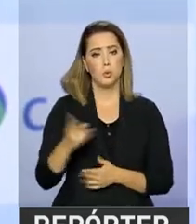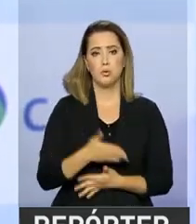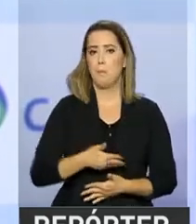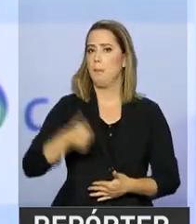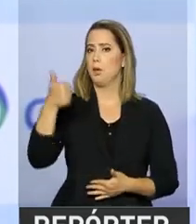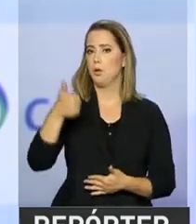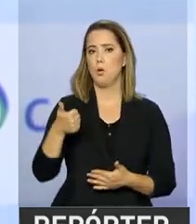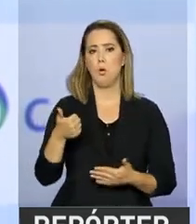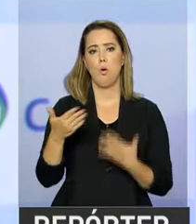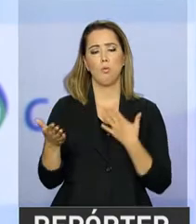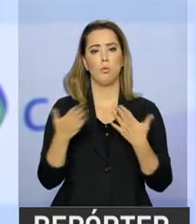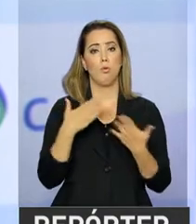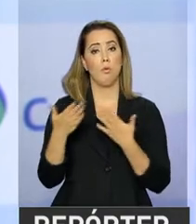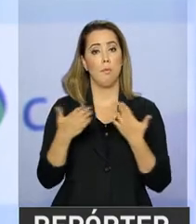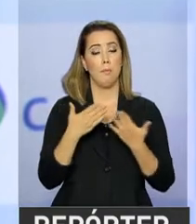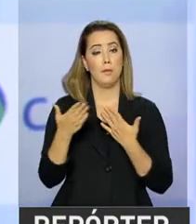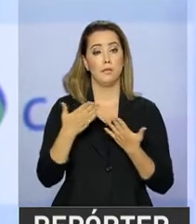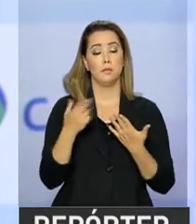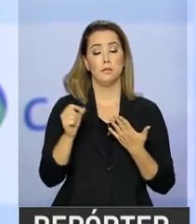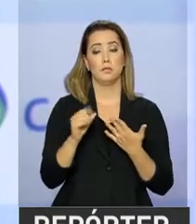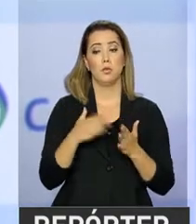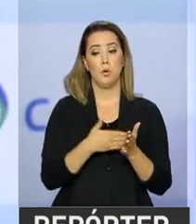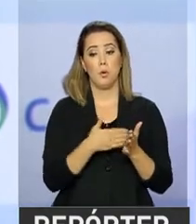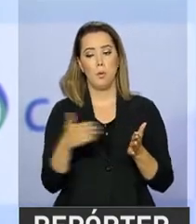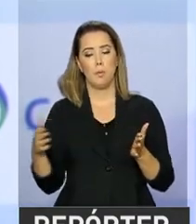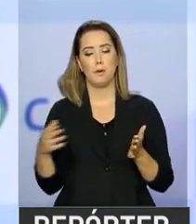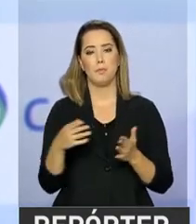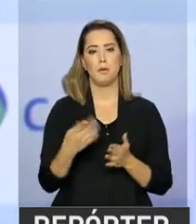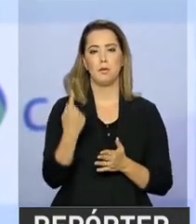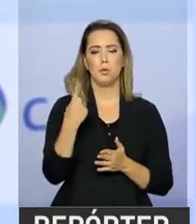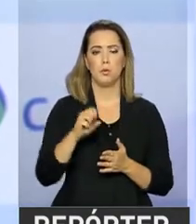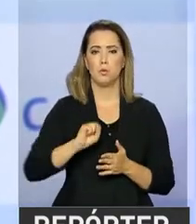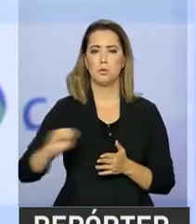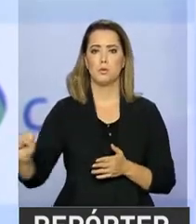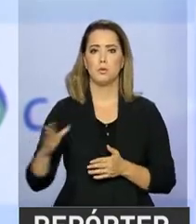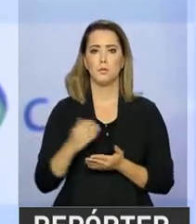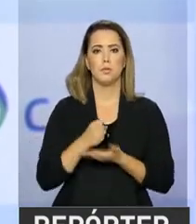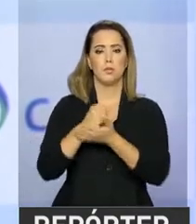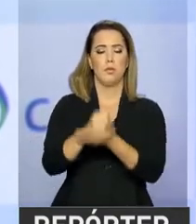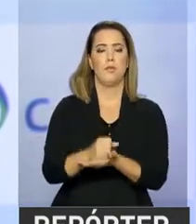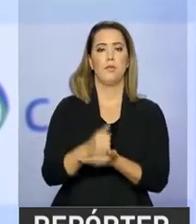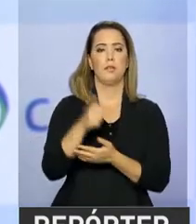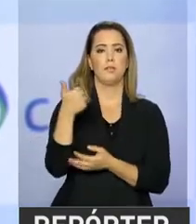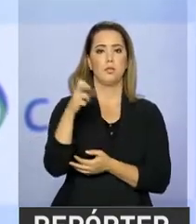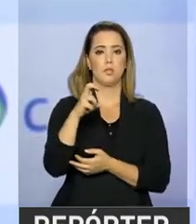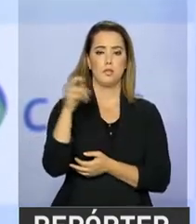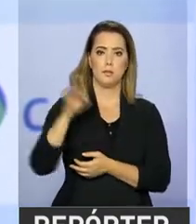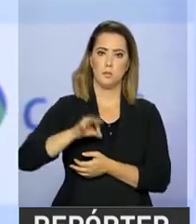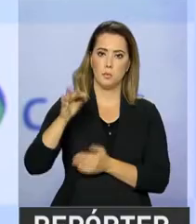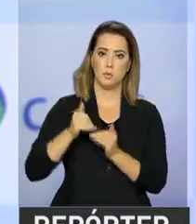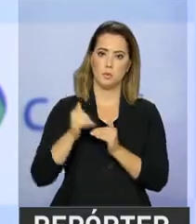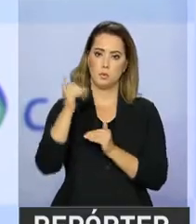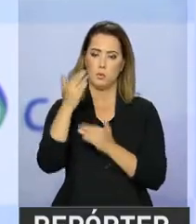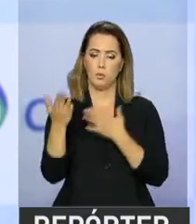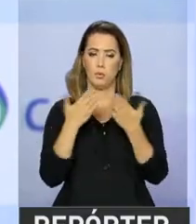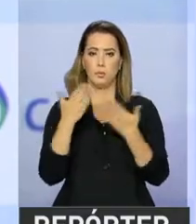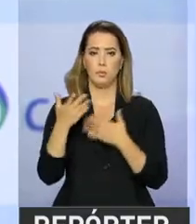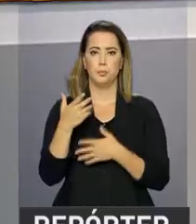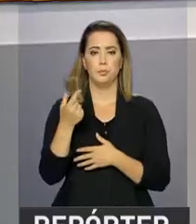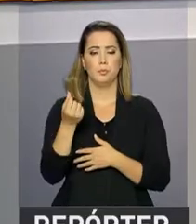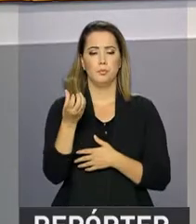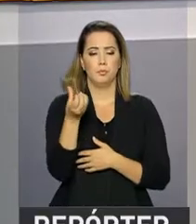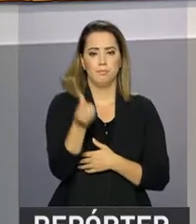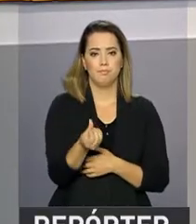melhor e neste consolidado do primeiro semestre houve uma oferta de até 15% maior em relação ao mesmo período de 2010